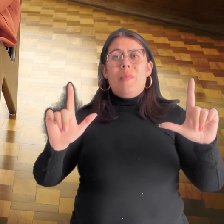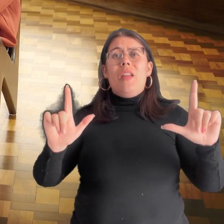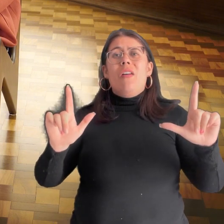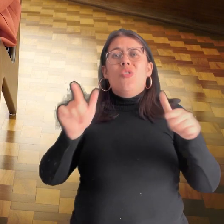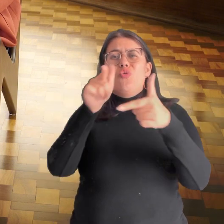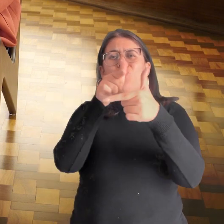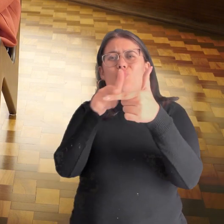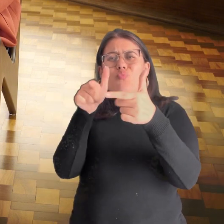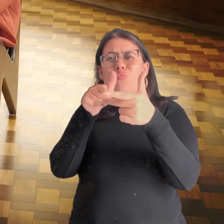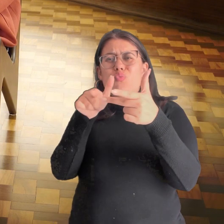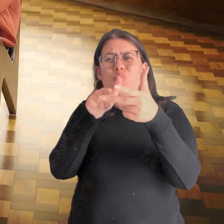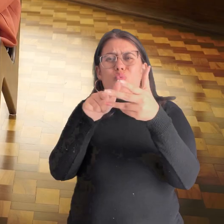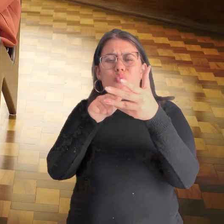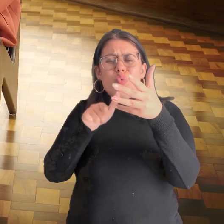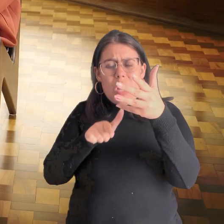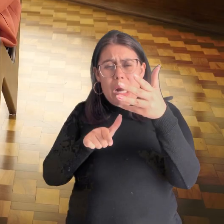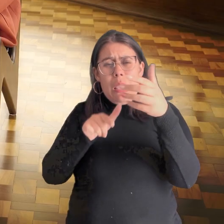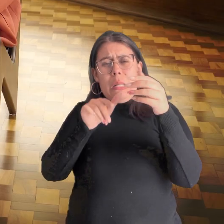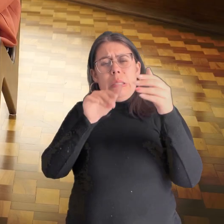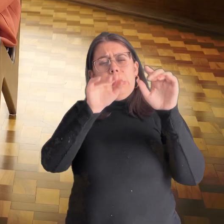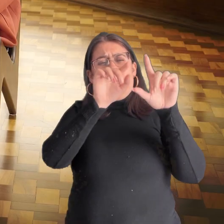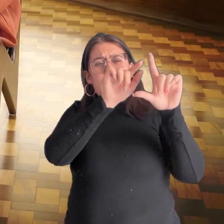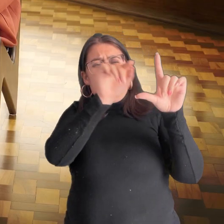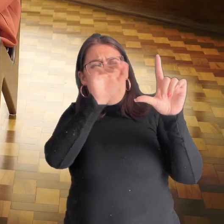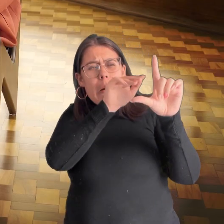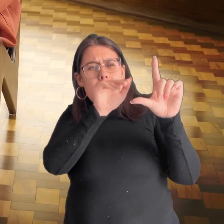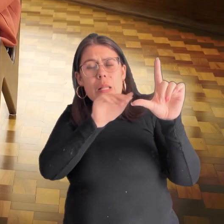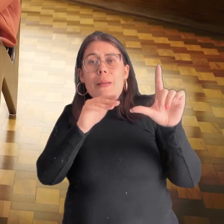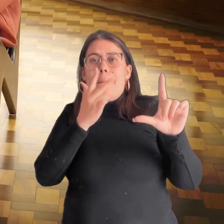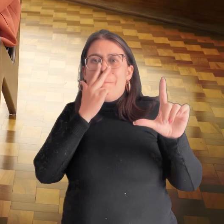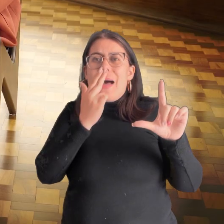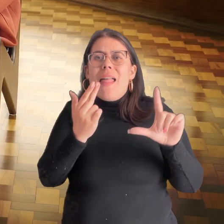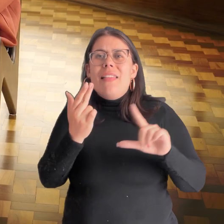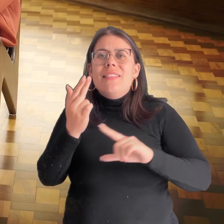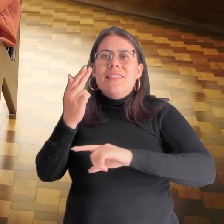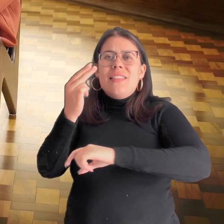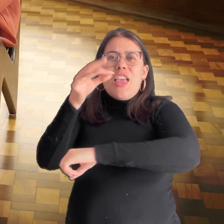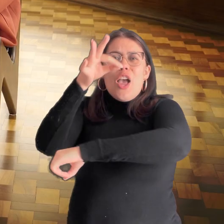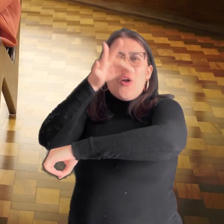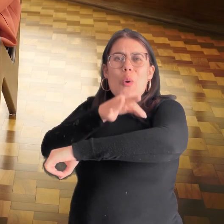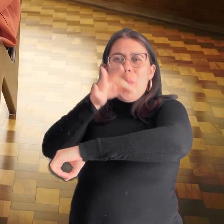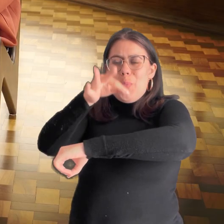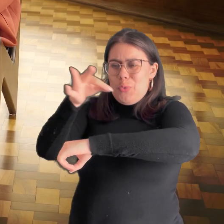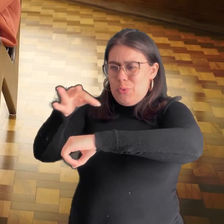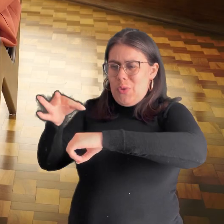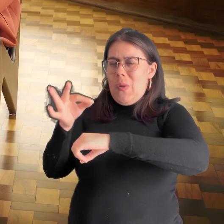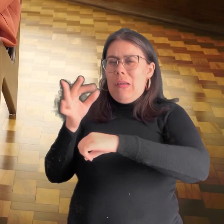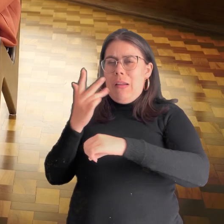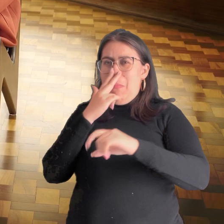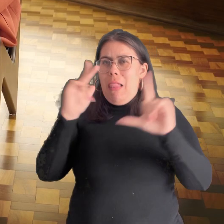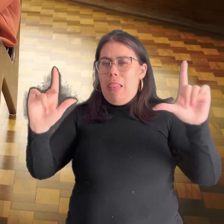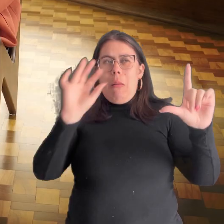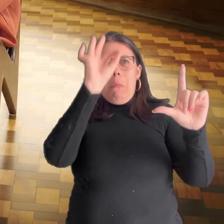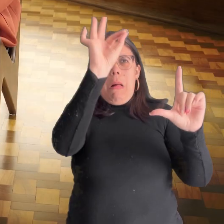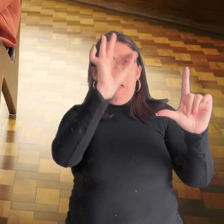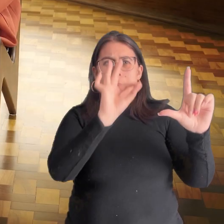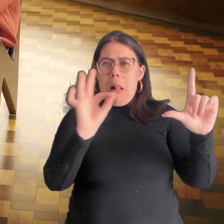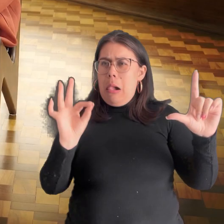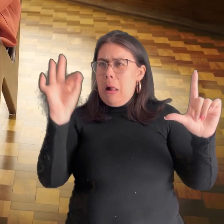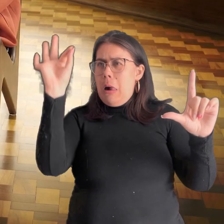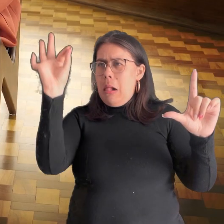está inteiramente acupunturado, eu diria. Todas as microfissuras têm